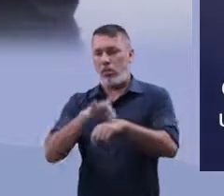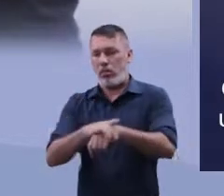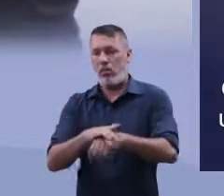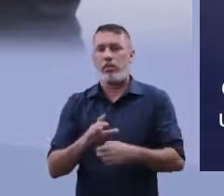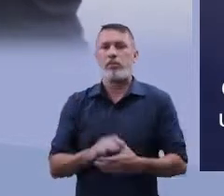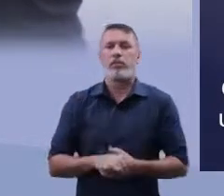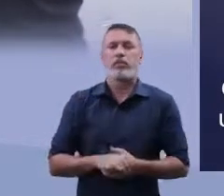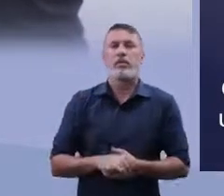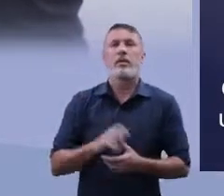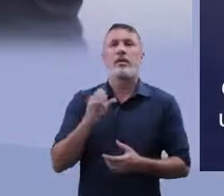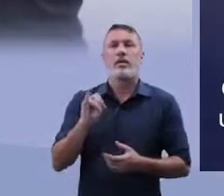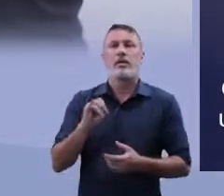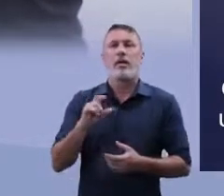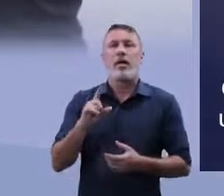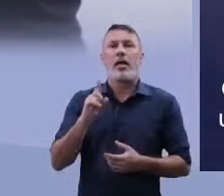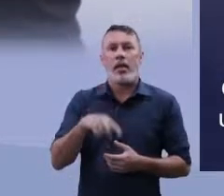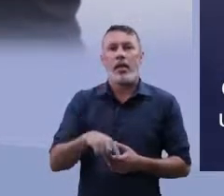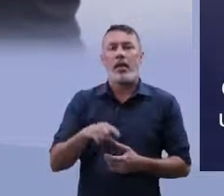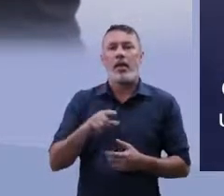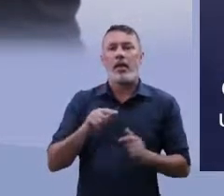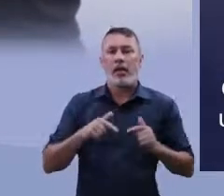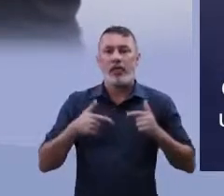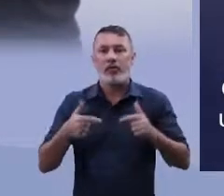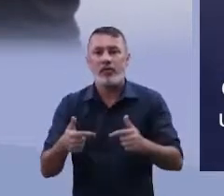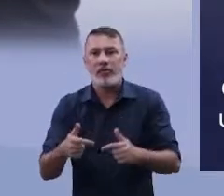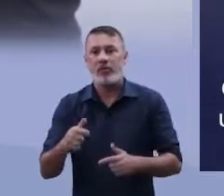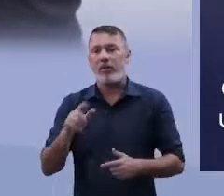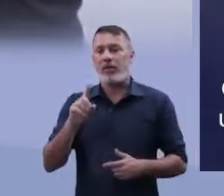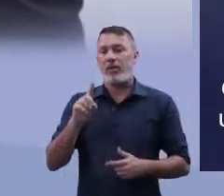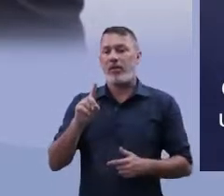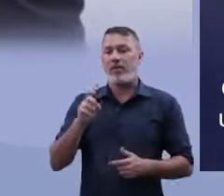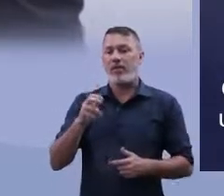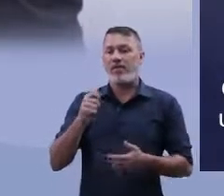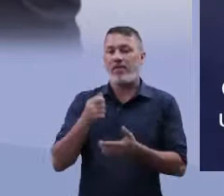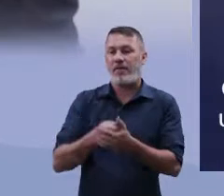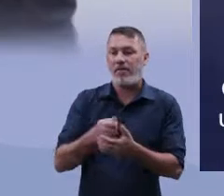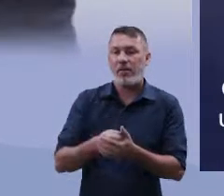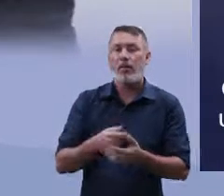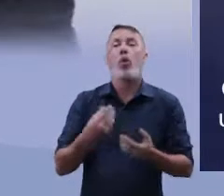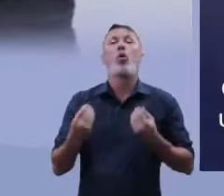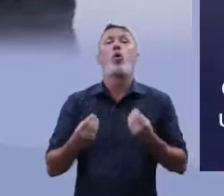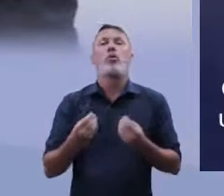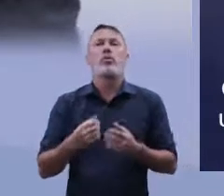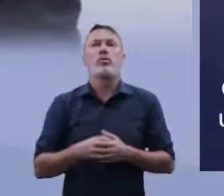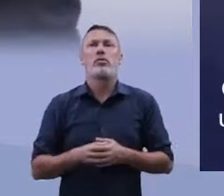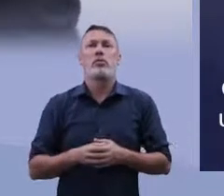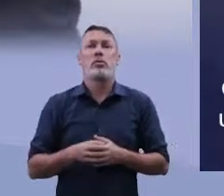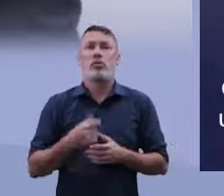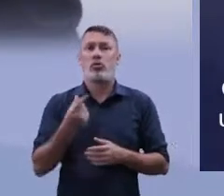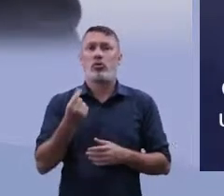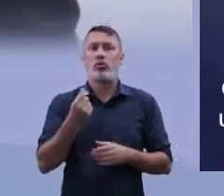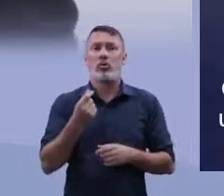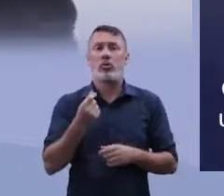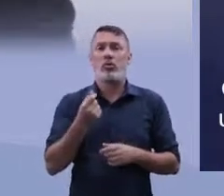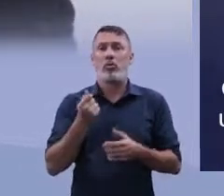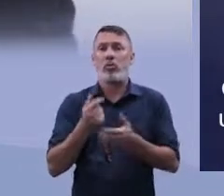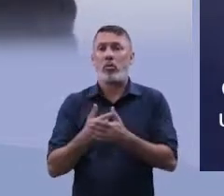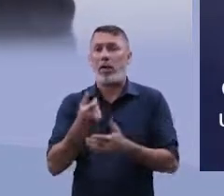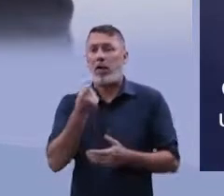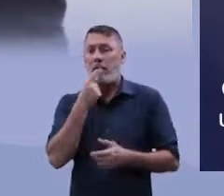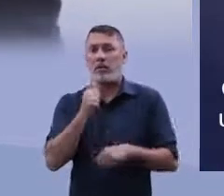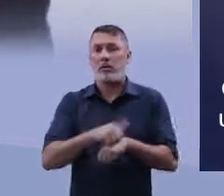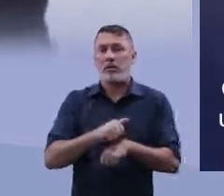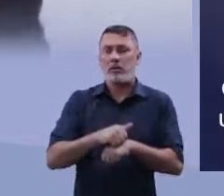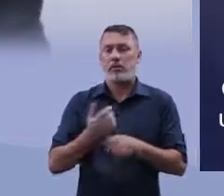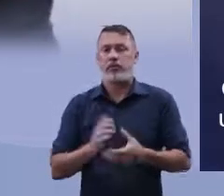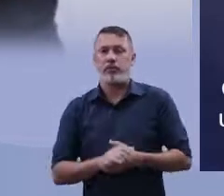lá. Quando ele age por dever, e o dilema é que ele precisa de um remédio e não tem dinheiro, ok? Então vamos entender aí segundo o pensamento